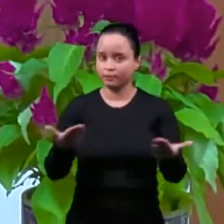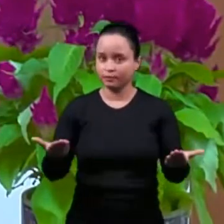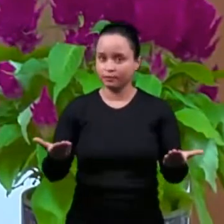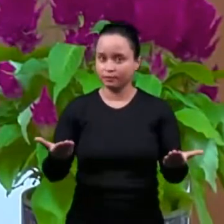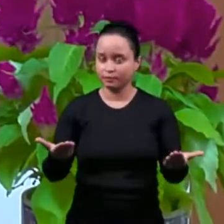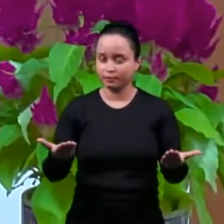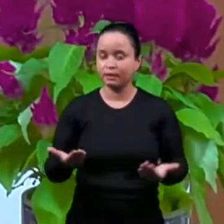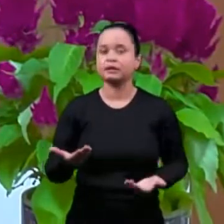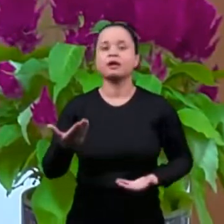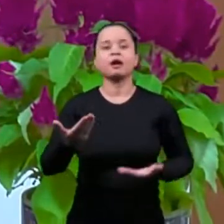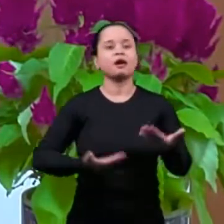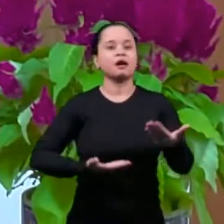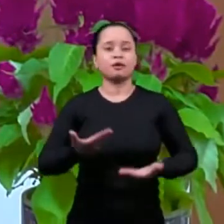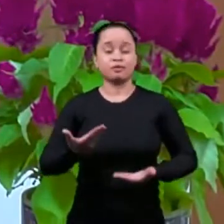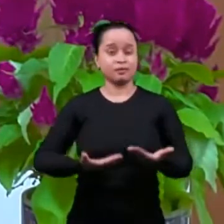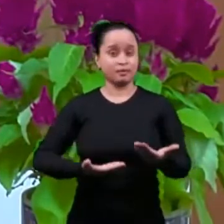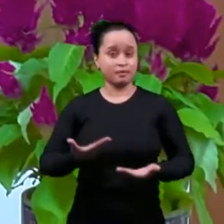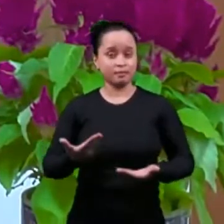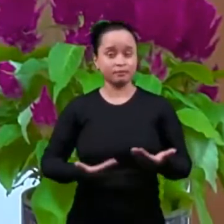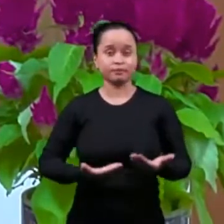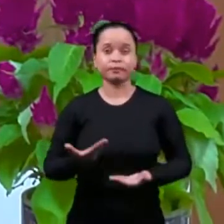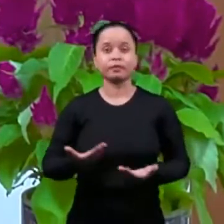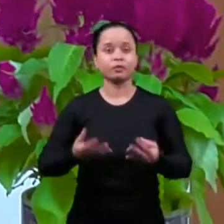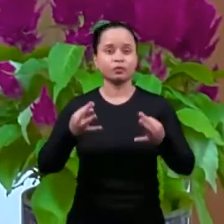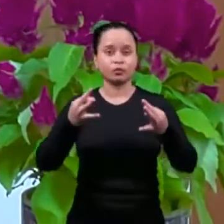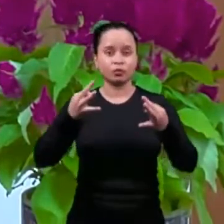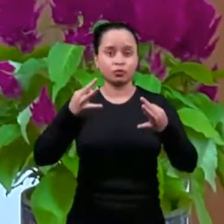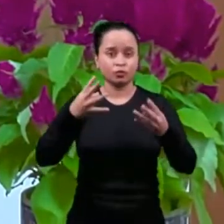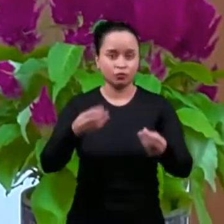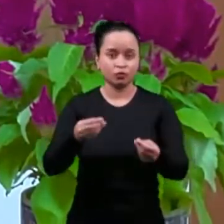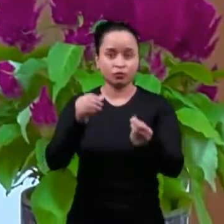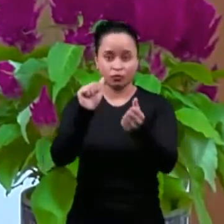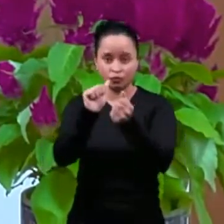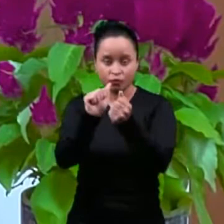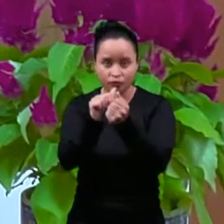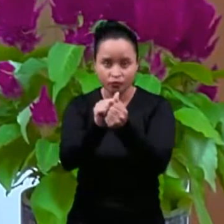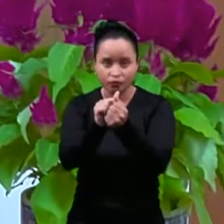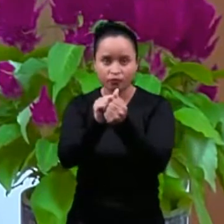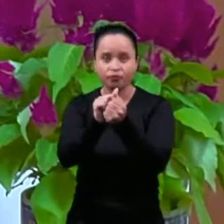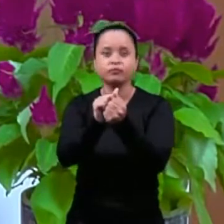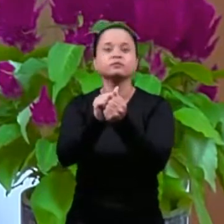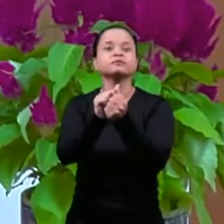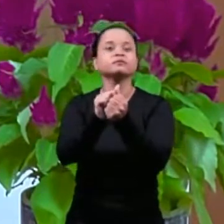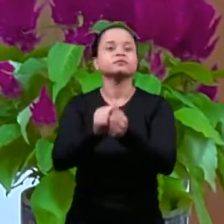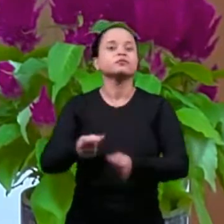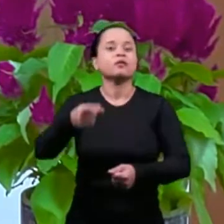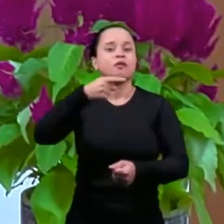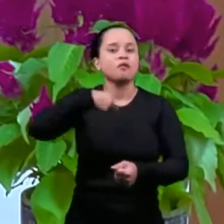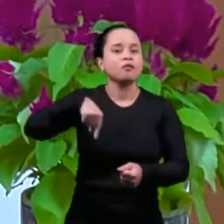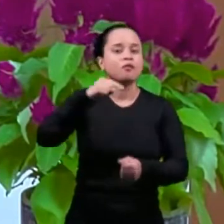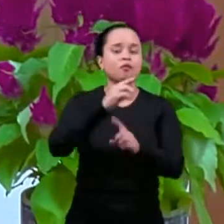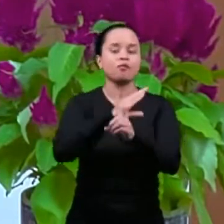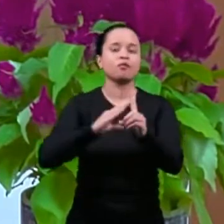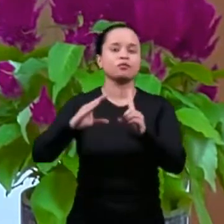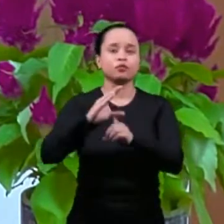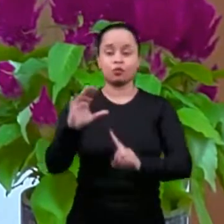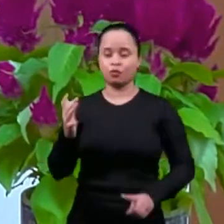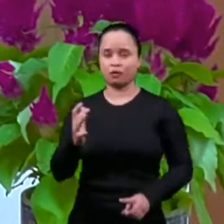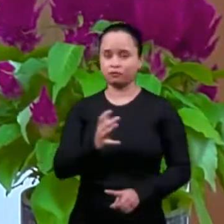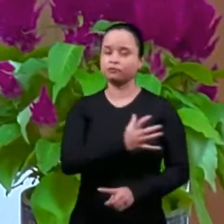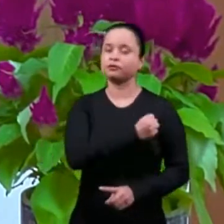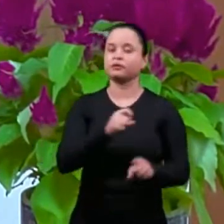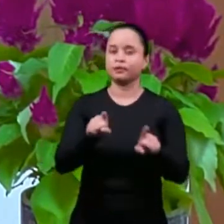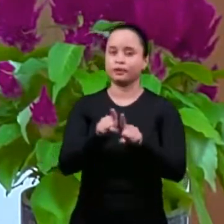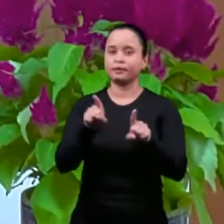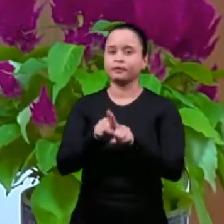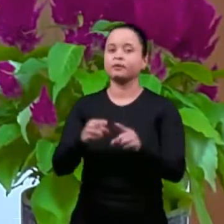aos nossos irmãos, aqueles que estão conectados conosco, neste culto de adoração e glorificação ao